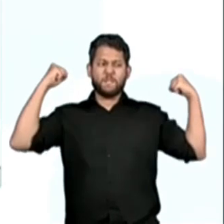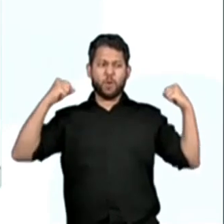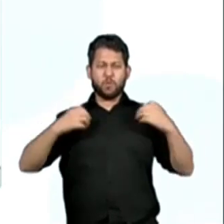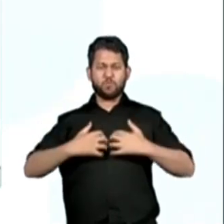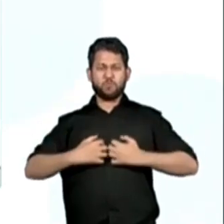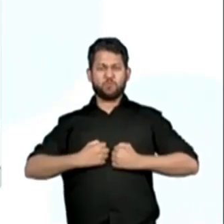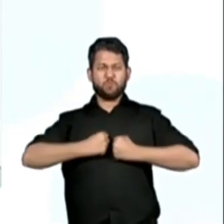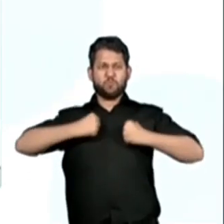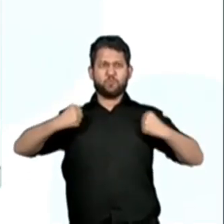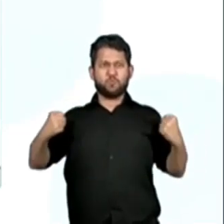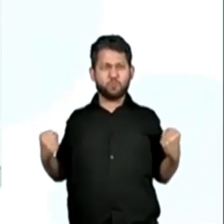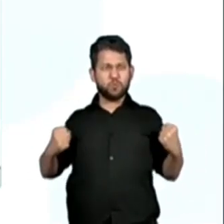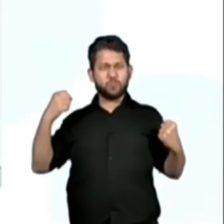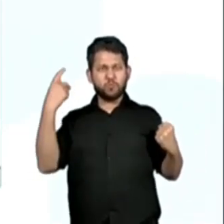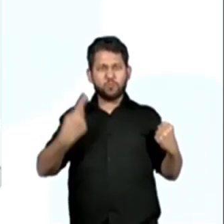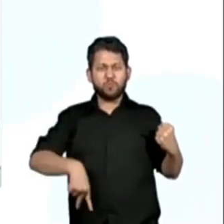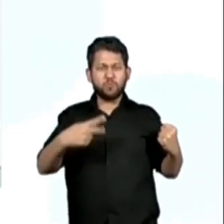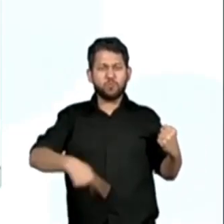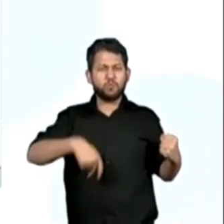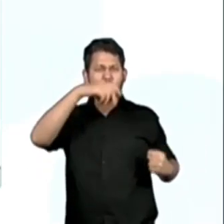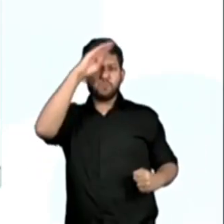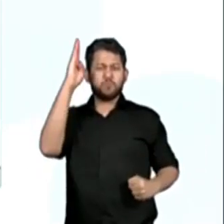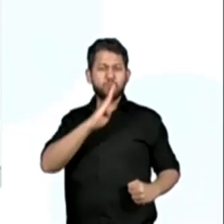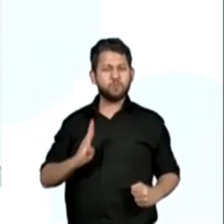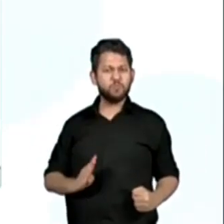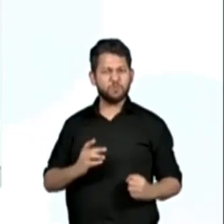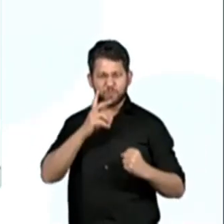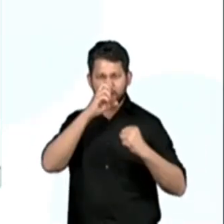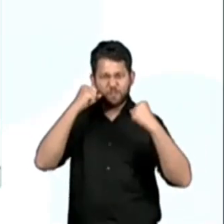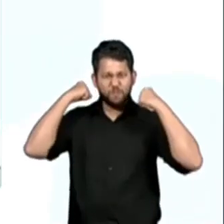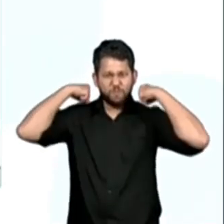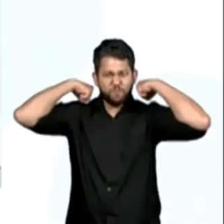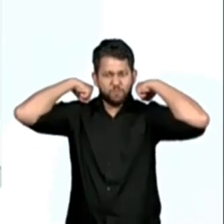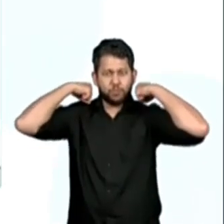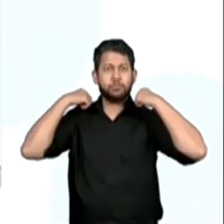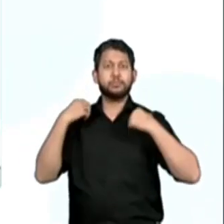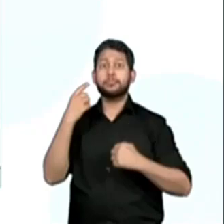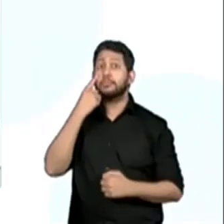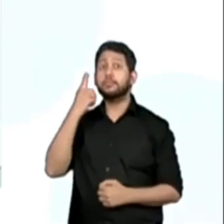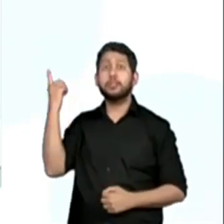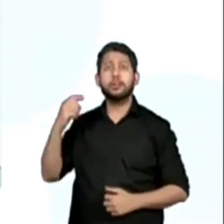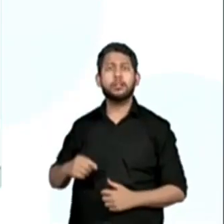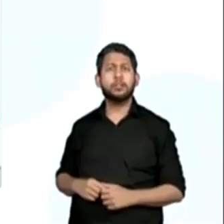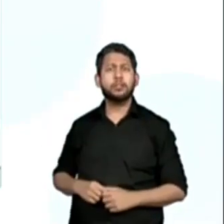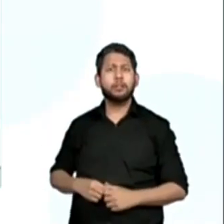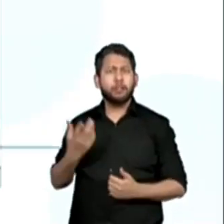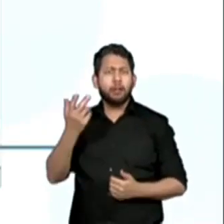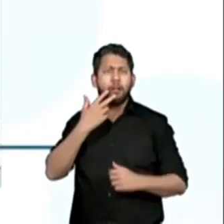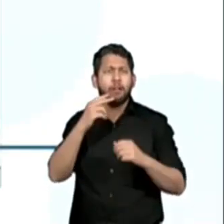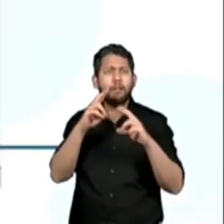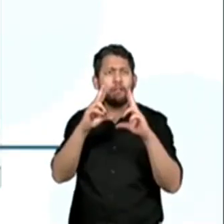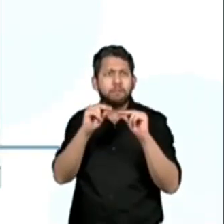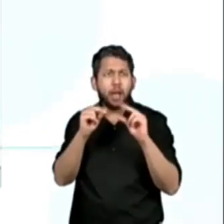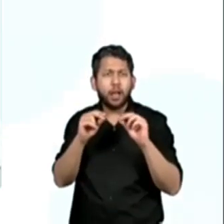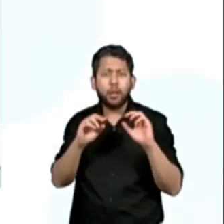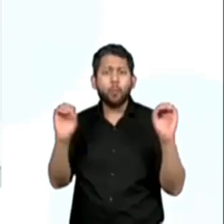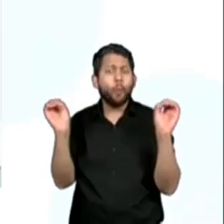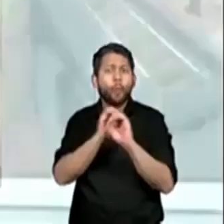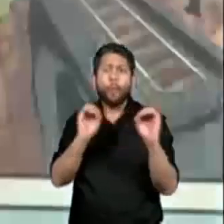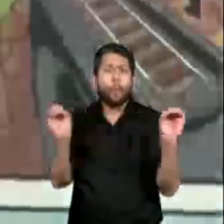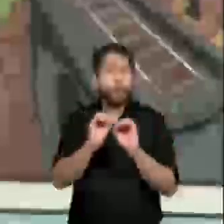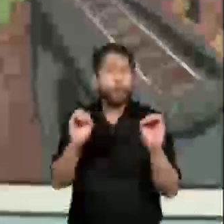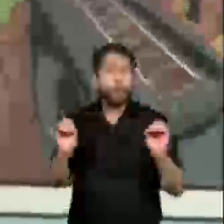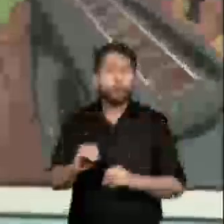super-herói brasileiro. E aí, nós não temos falas na continuidade, nós temos